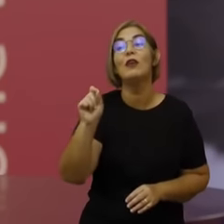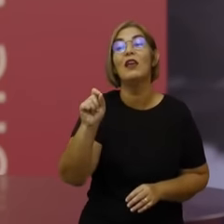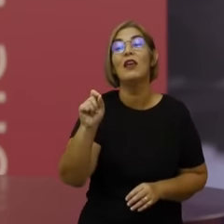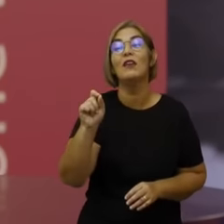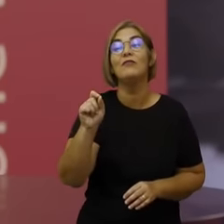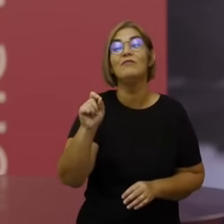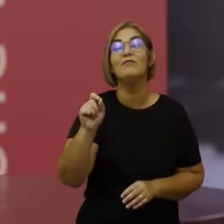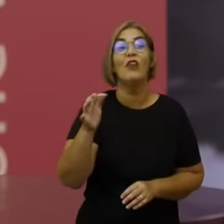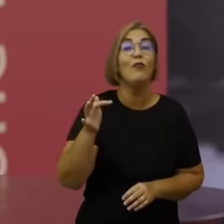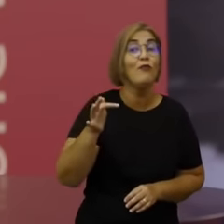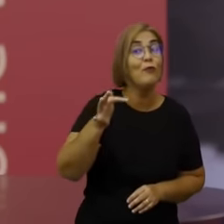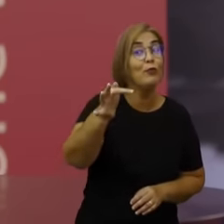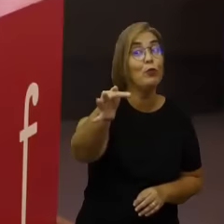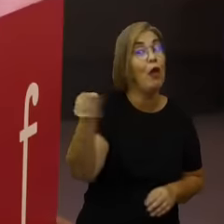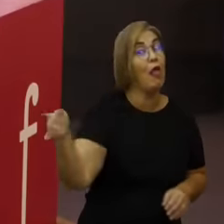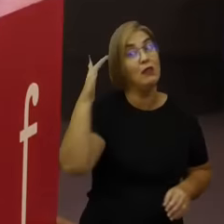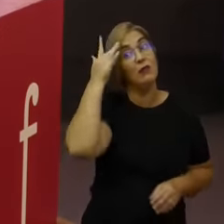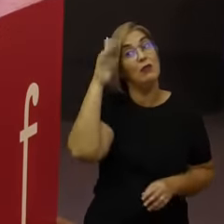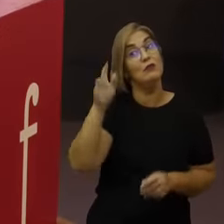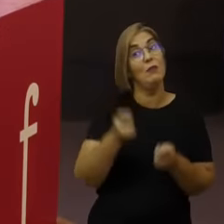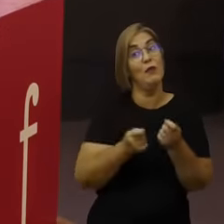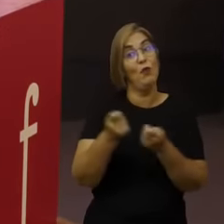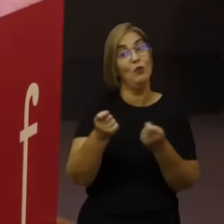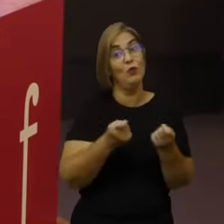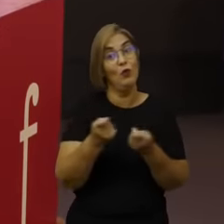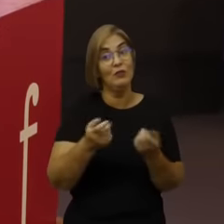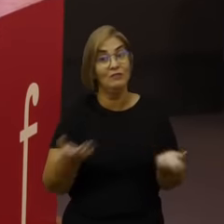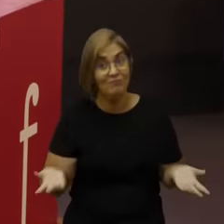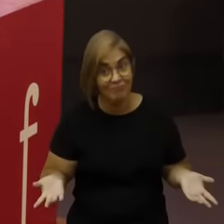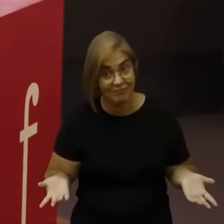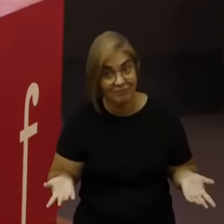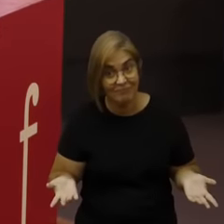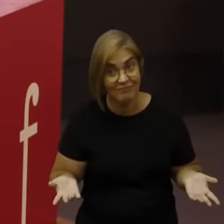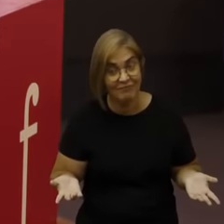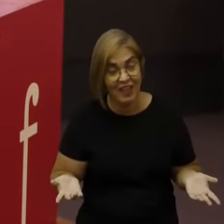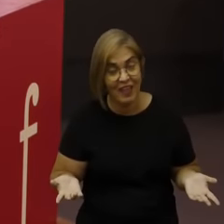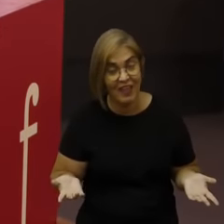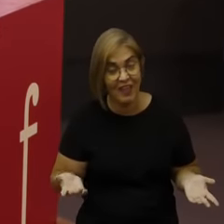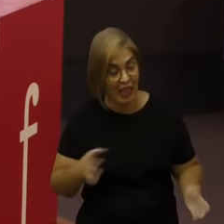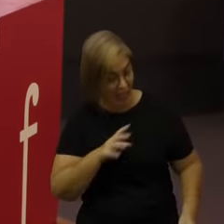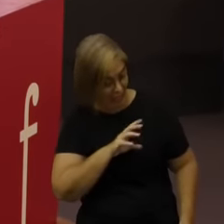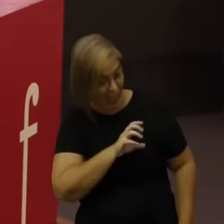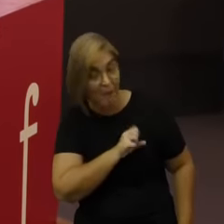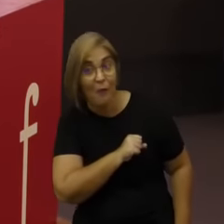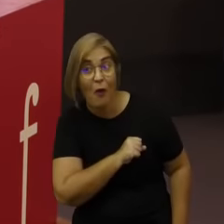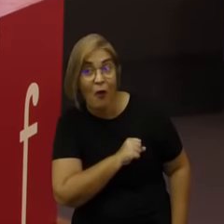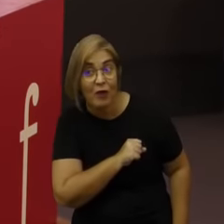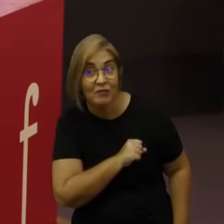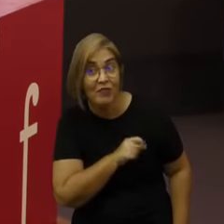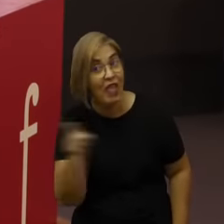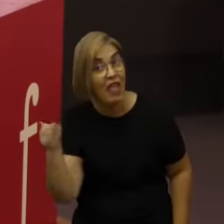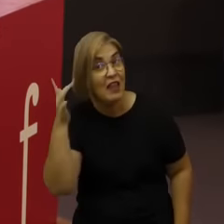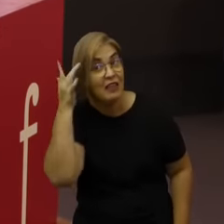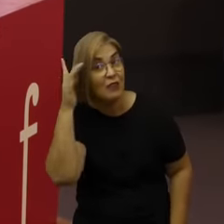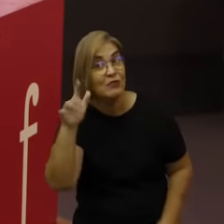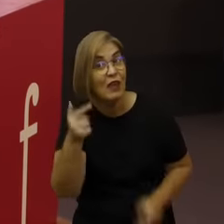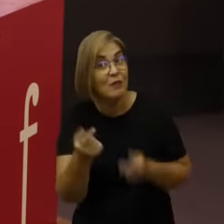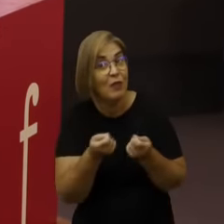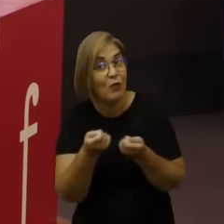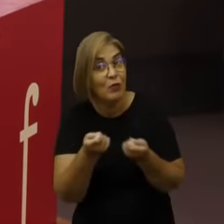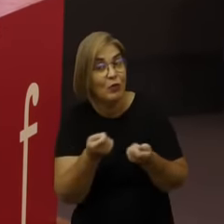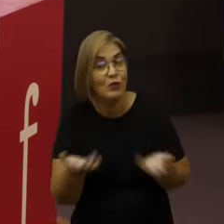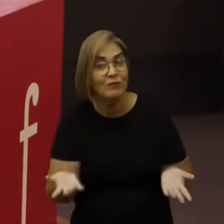aliás, de uma coisa que também não dá satisfação a ninguém, que é o amor. A irmã mais velha se apaixona pelo